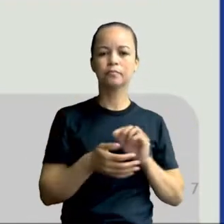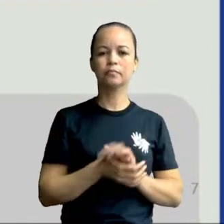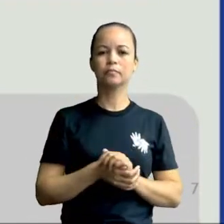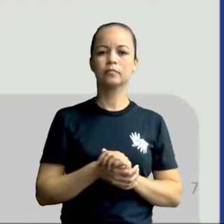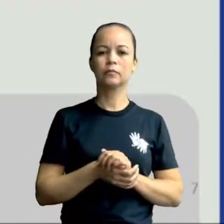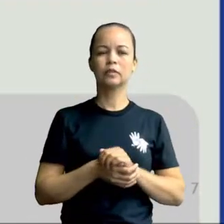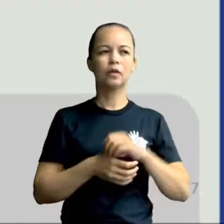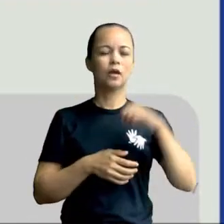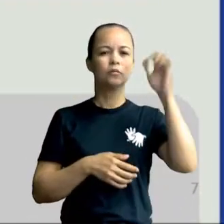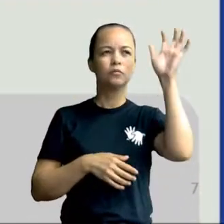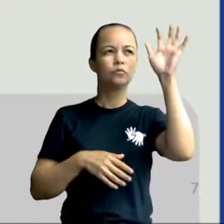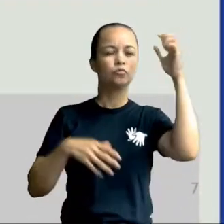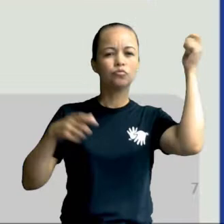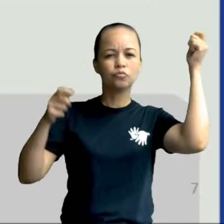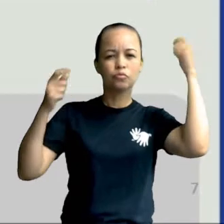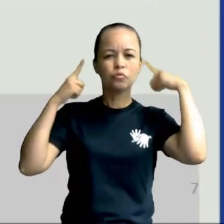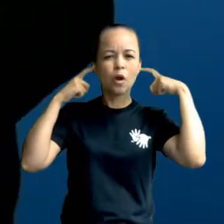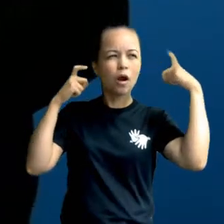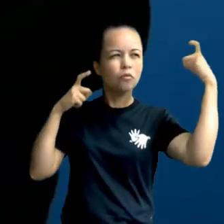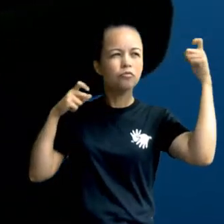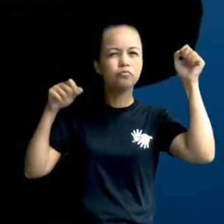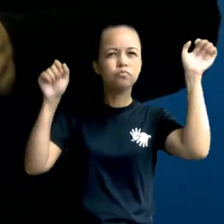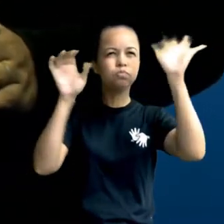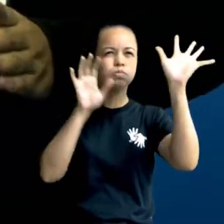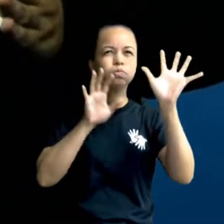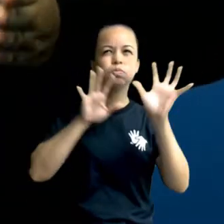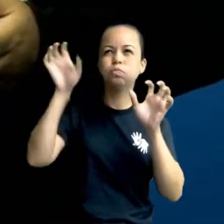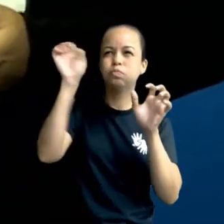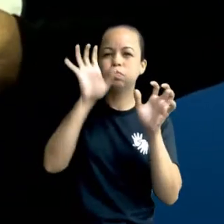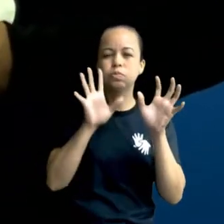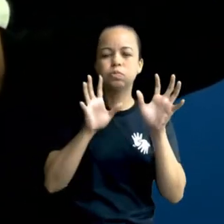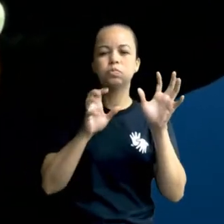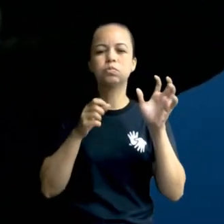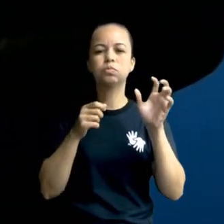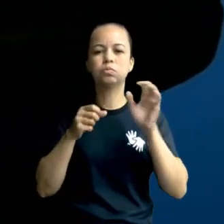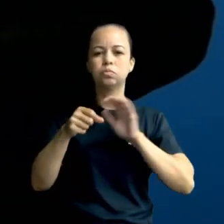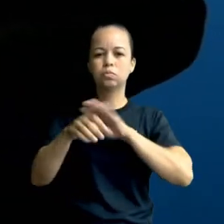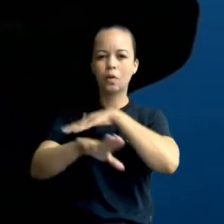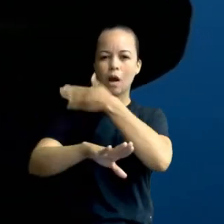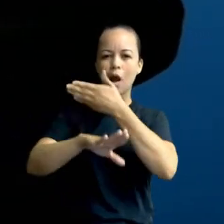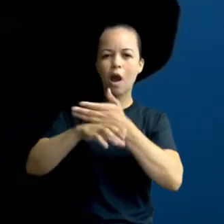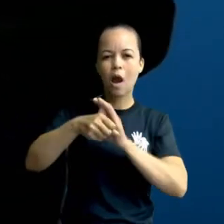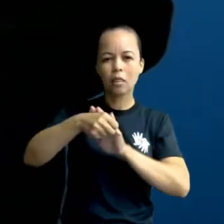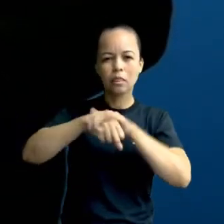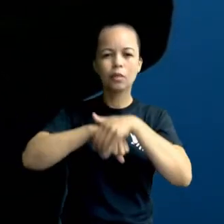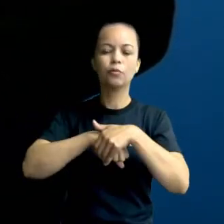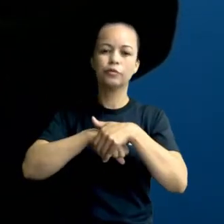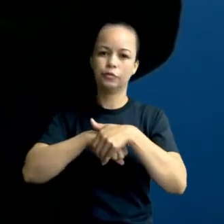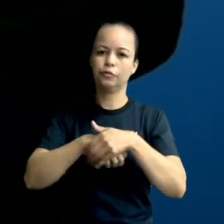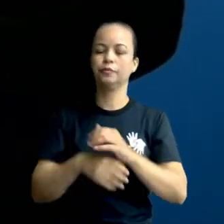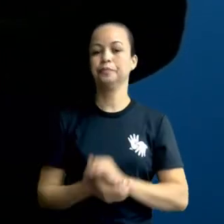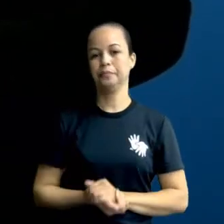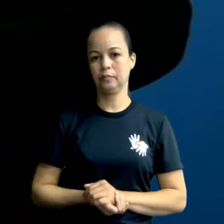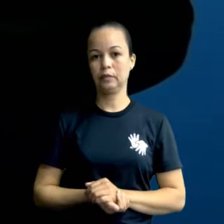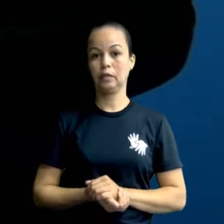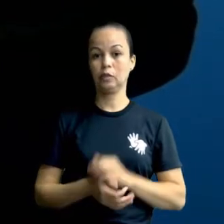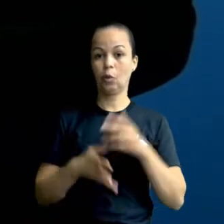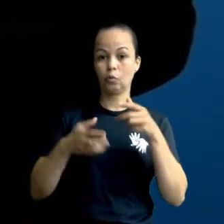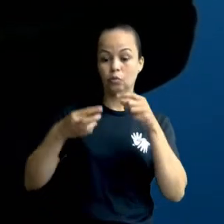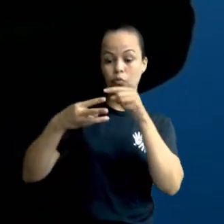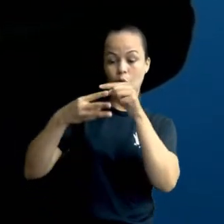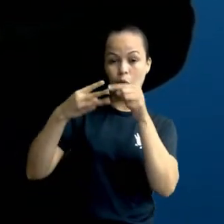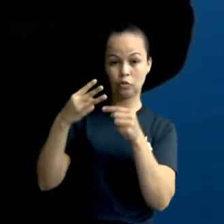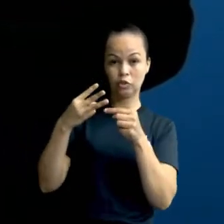Trovejou a noite toda. Ou seja, todos aqui estão no